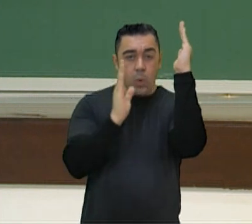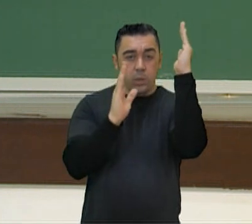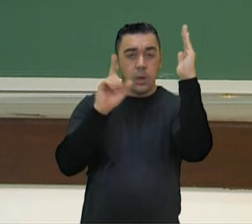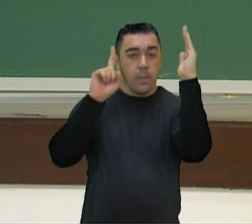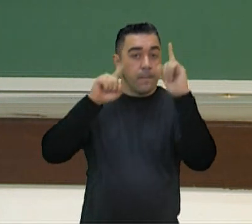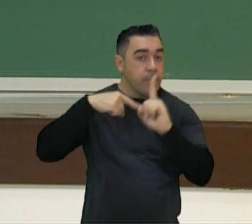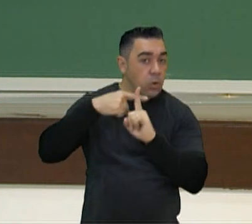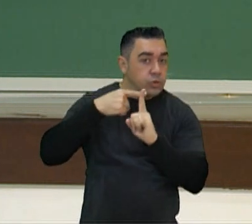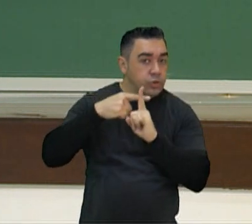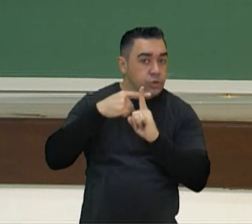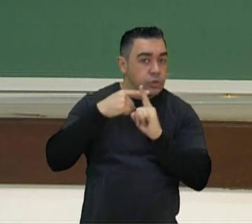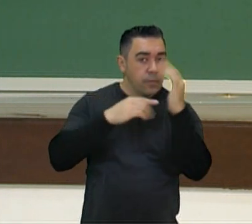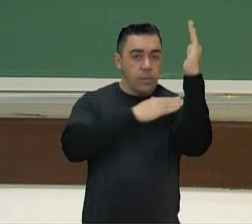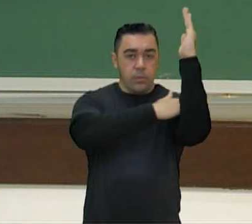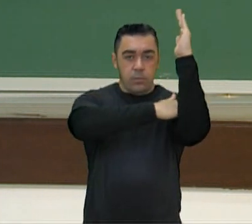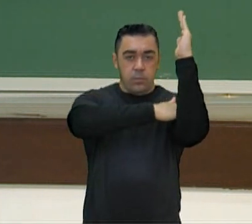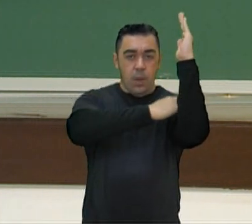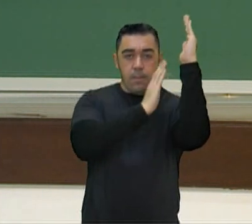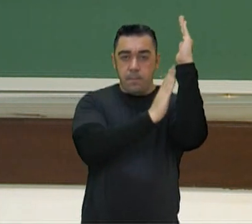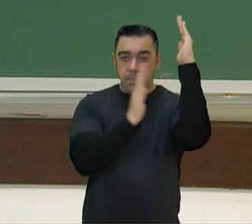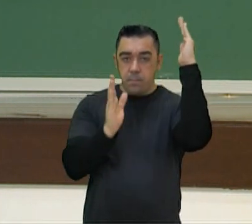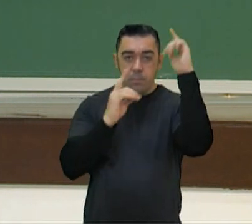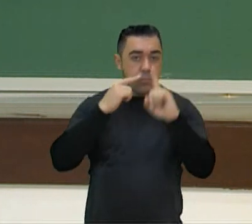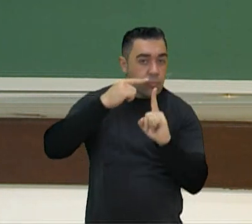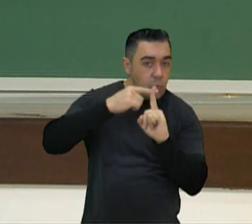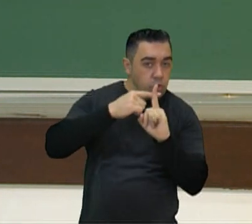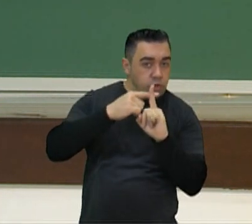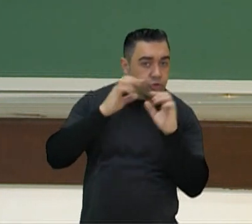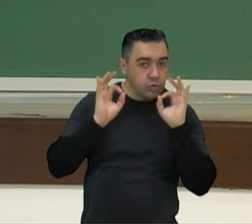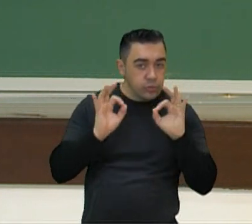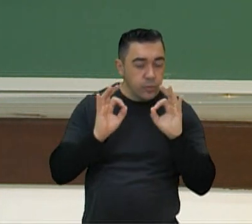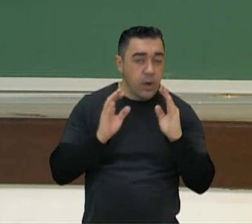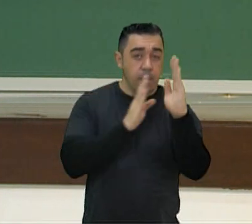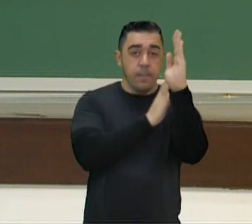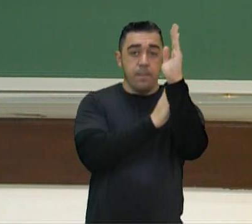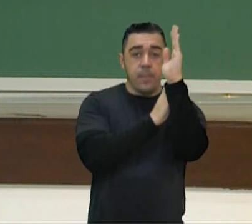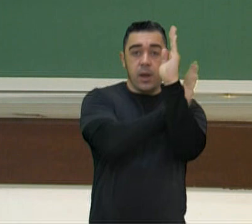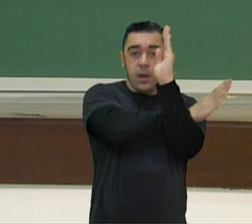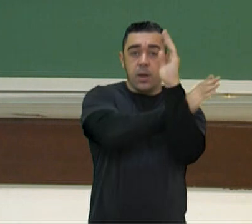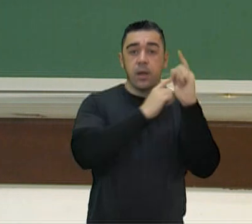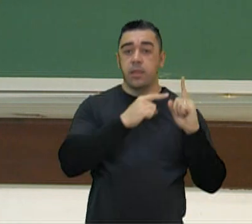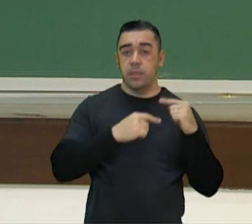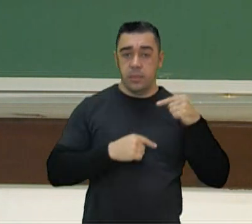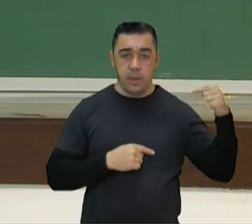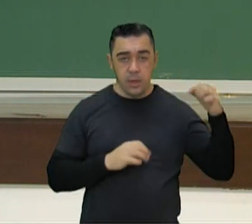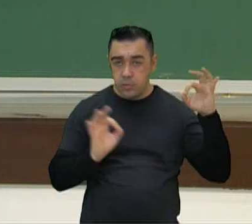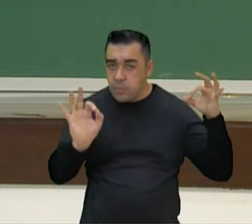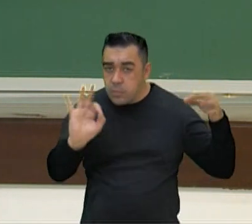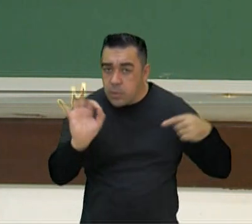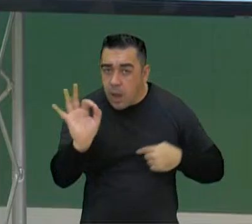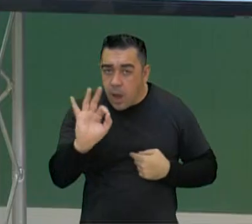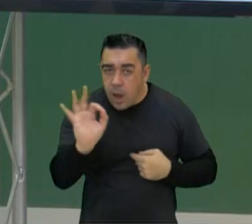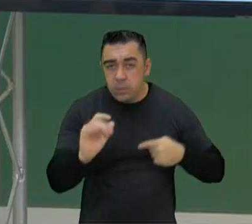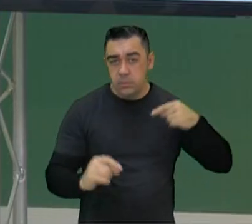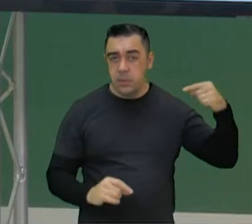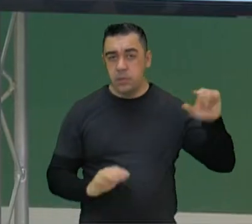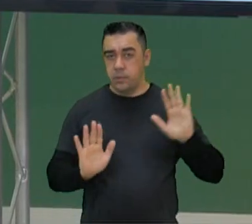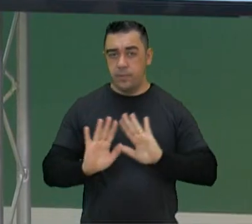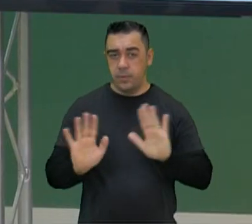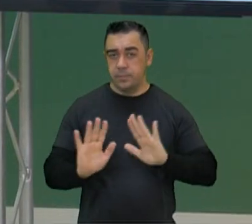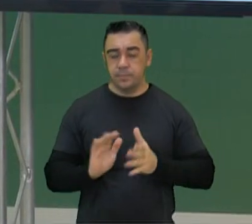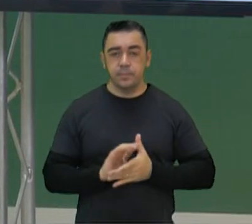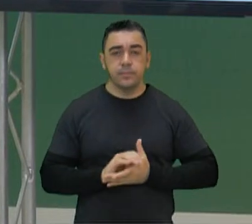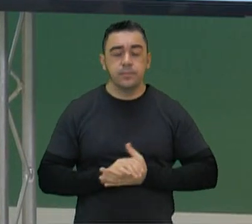positivos. Ele não ocupou o lado negativo, porque na pergunta não falou nada de posição